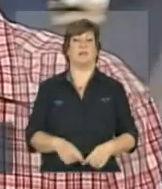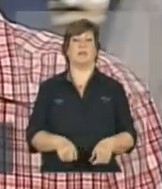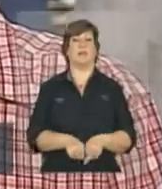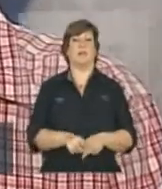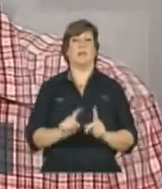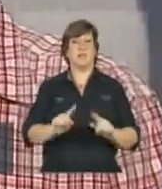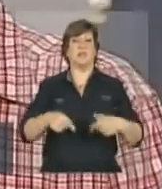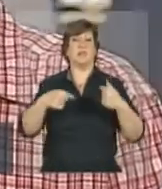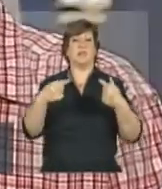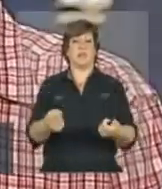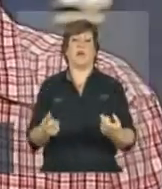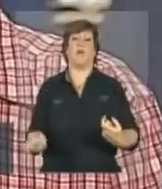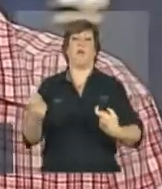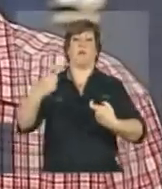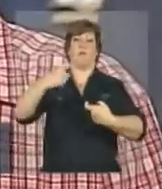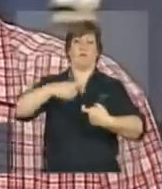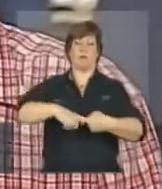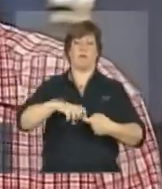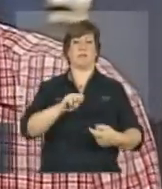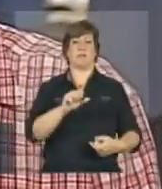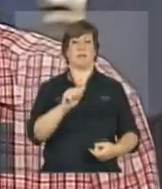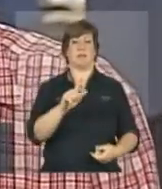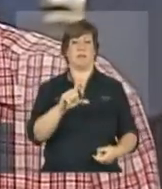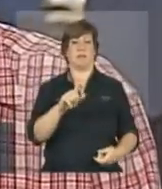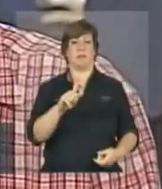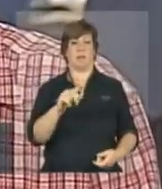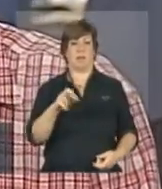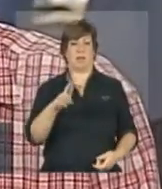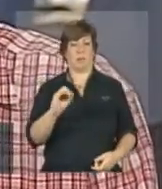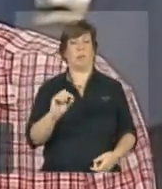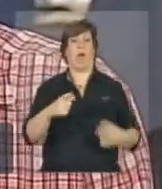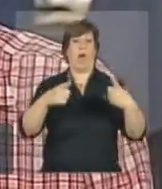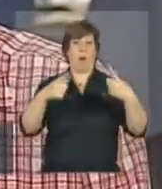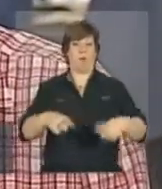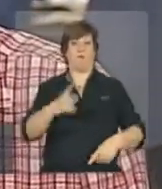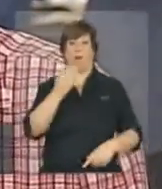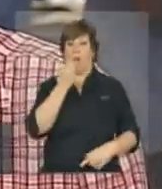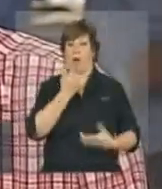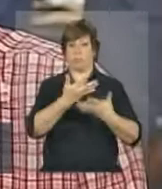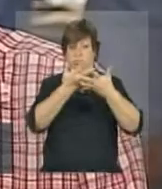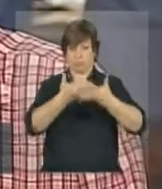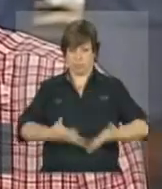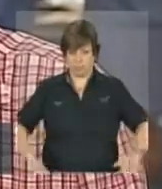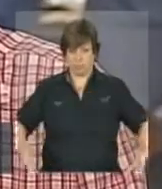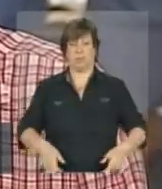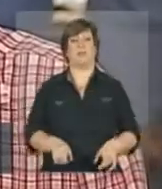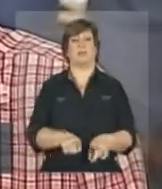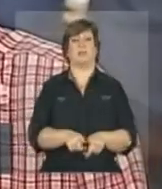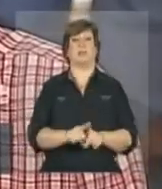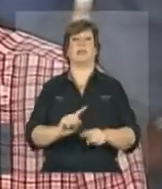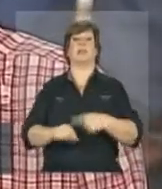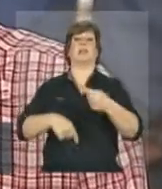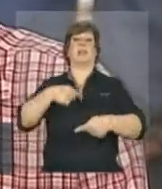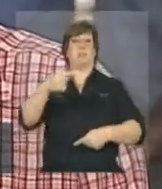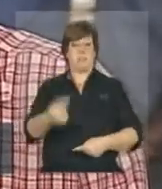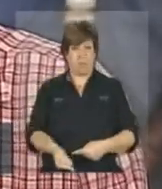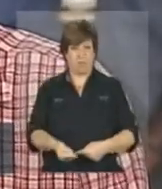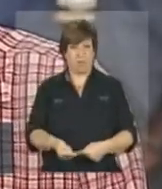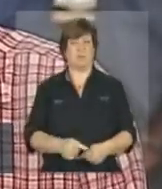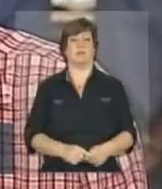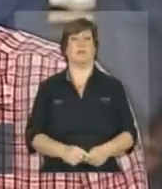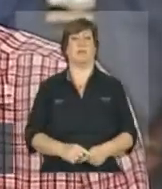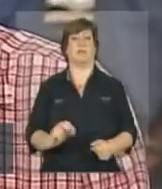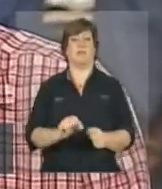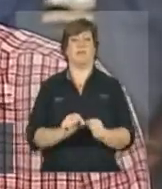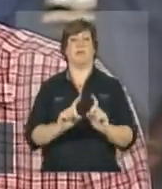na sequência retornaremos a Salgueiro, onde almoçaremos. E, na sequência, será